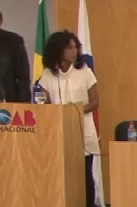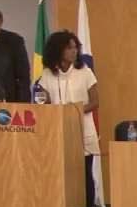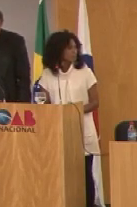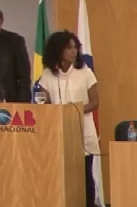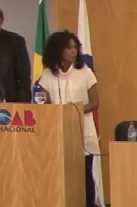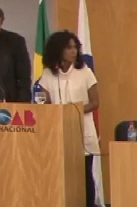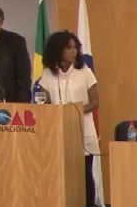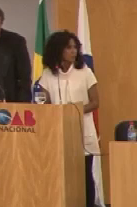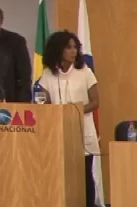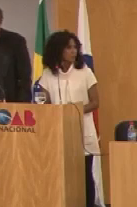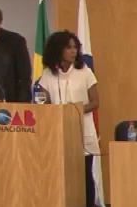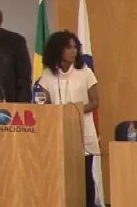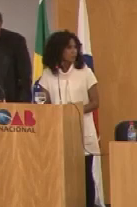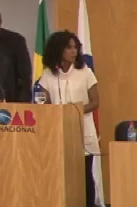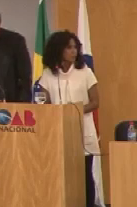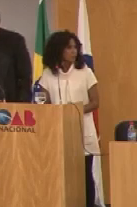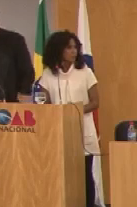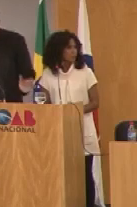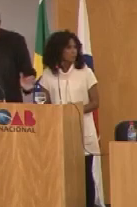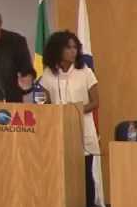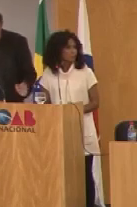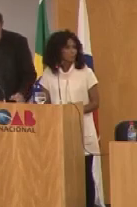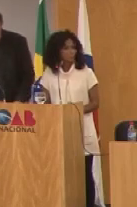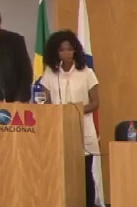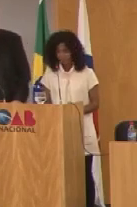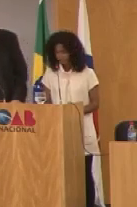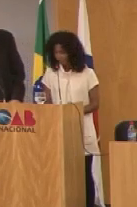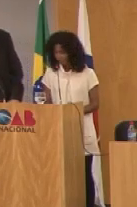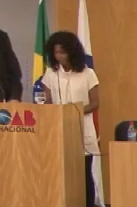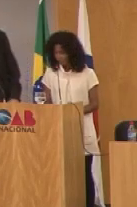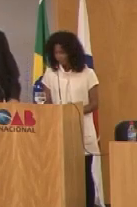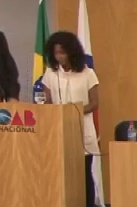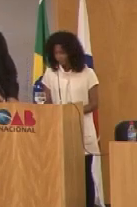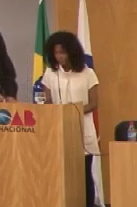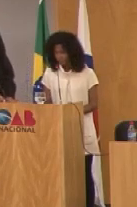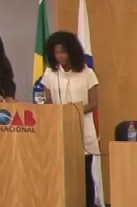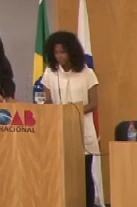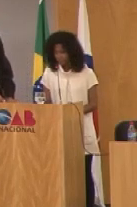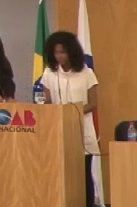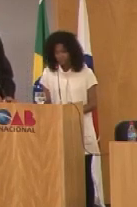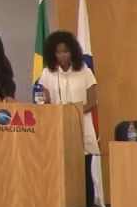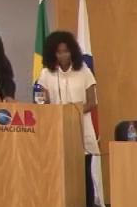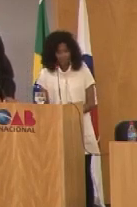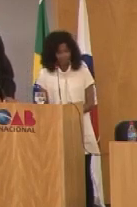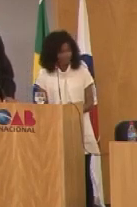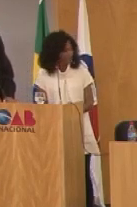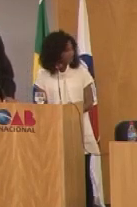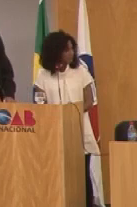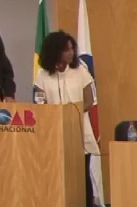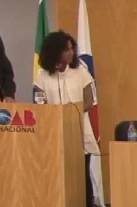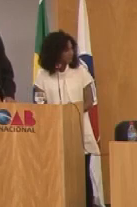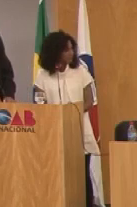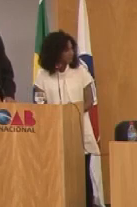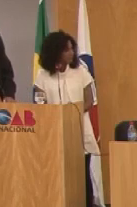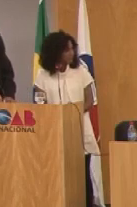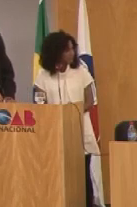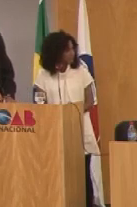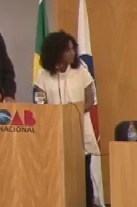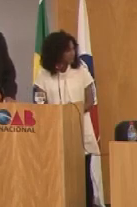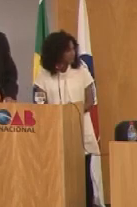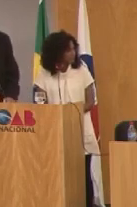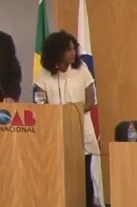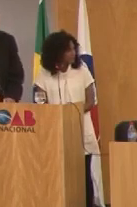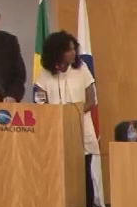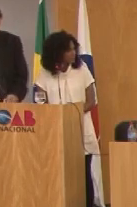da Violência Neve USP. Fala, sargento Elisandro. Bom dia a todas e